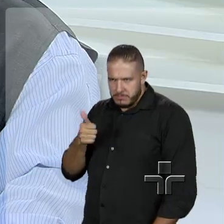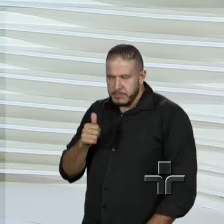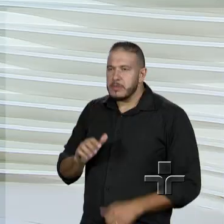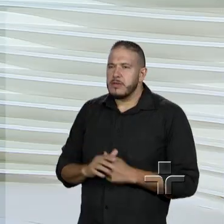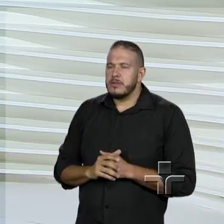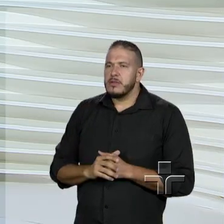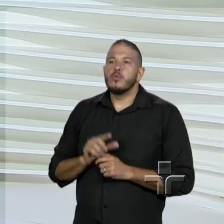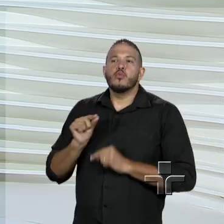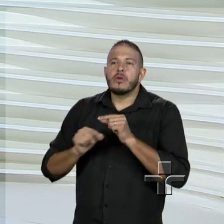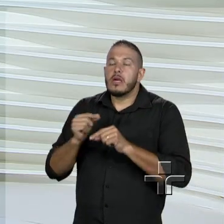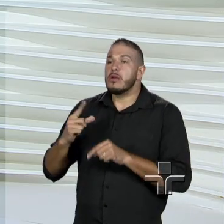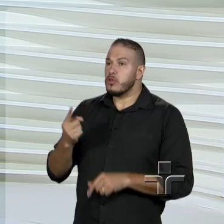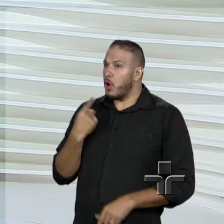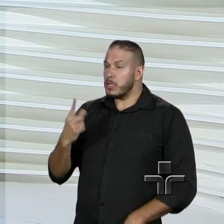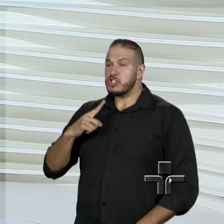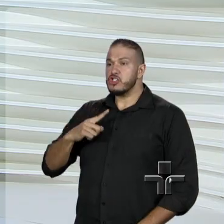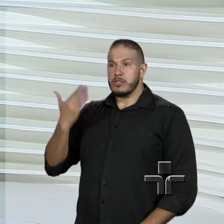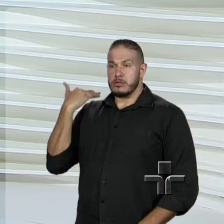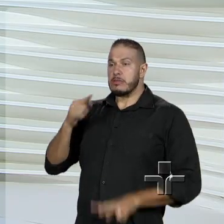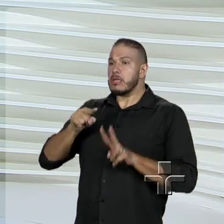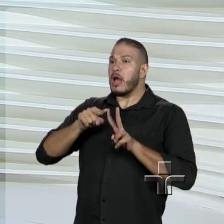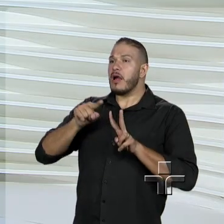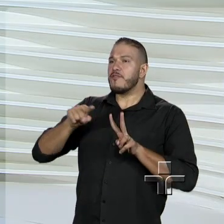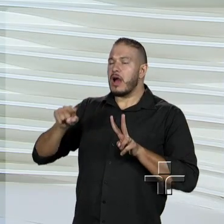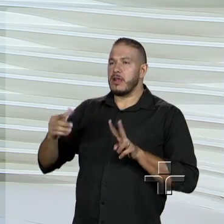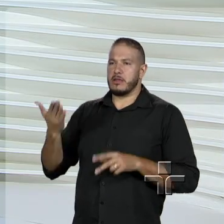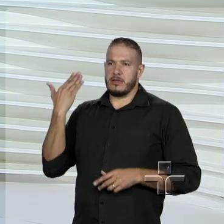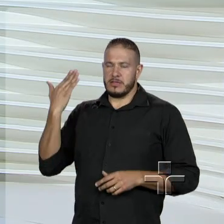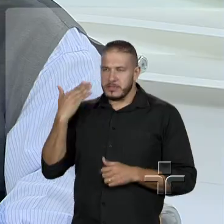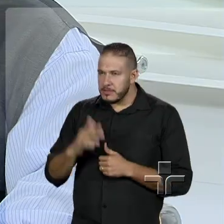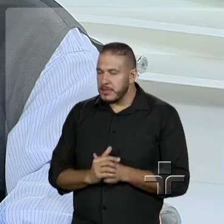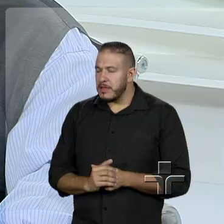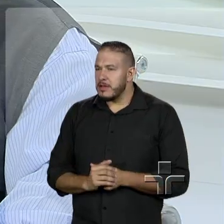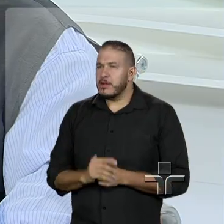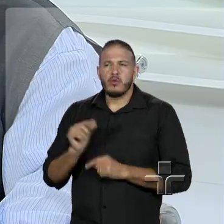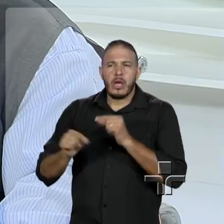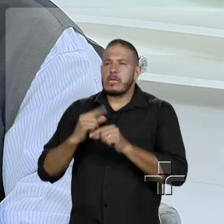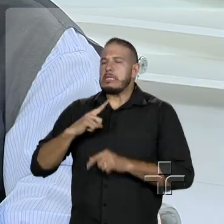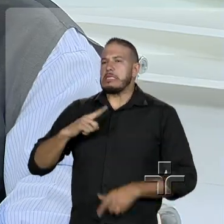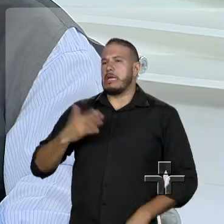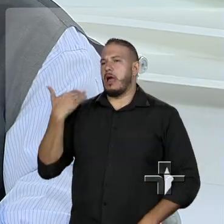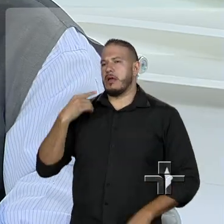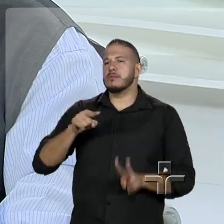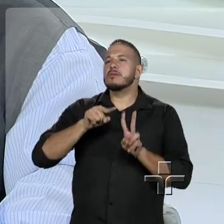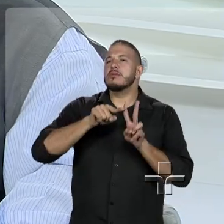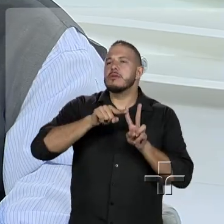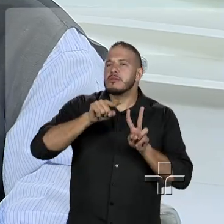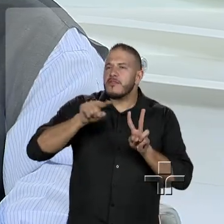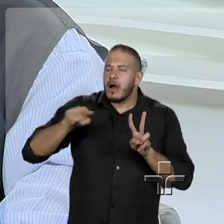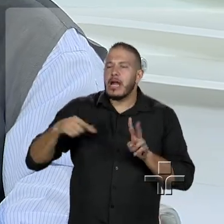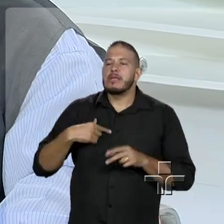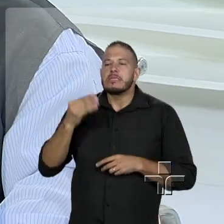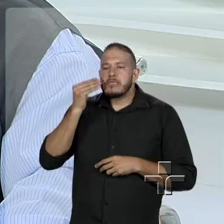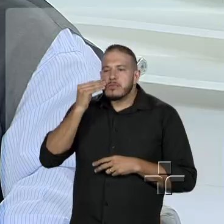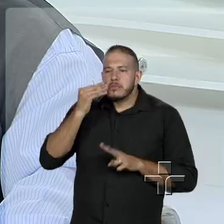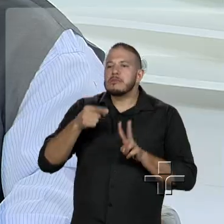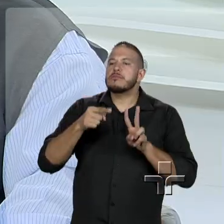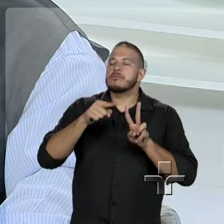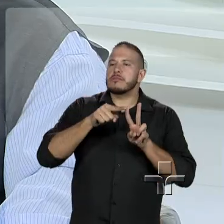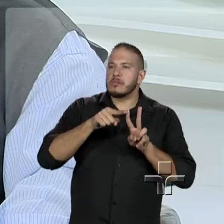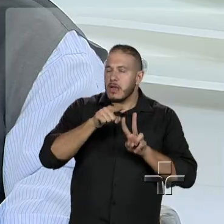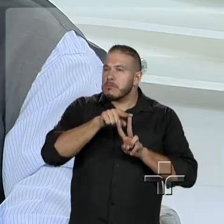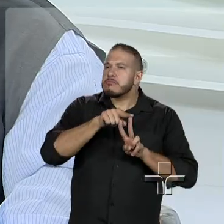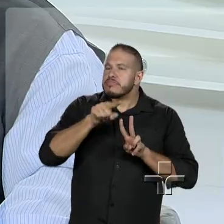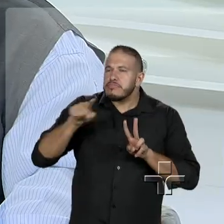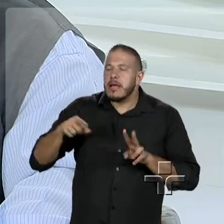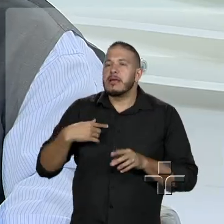O que nós tínhamos na Vale? Com o Eliezer, o que nós tínhamos? Você tentava maximizar a